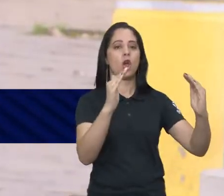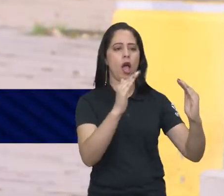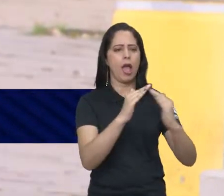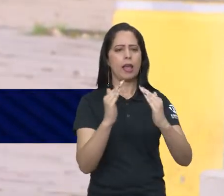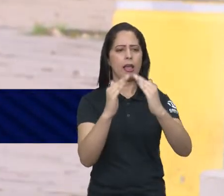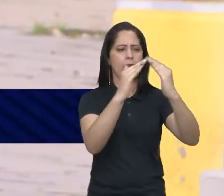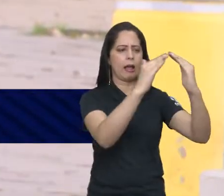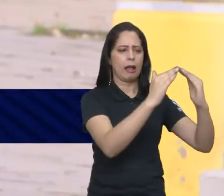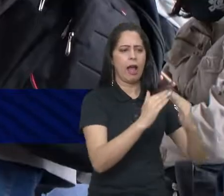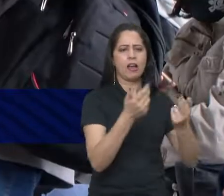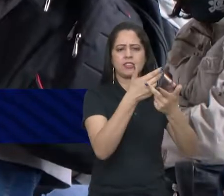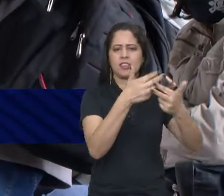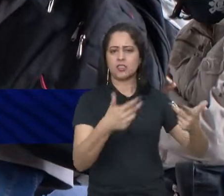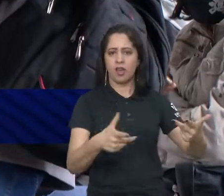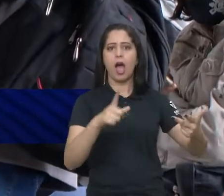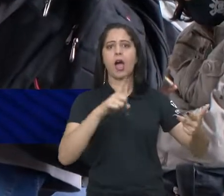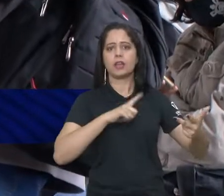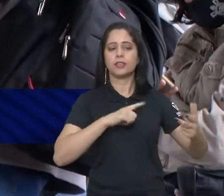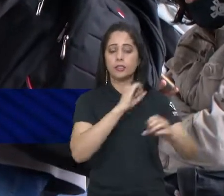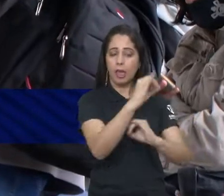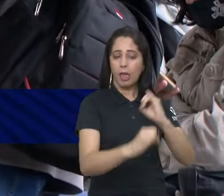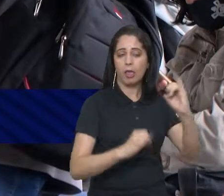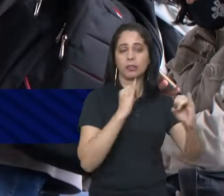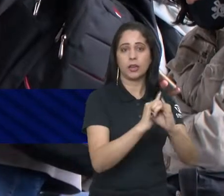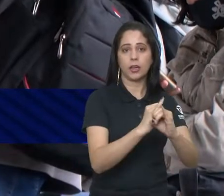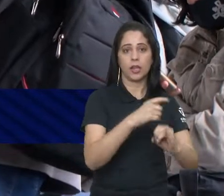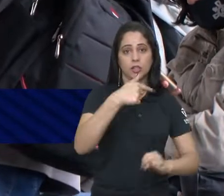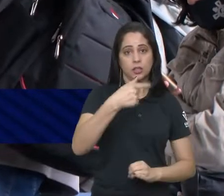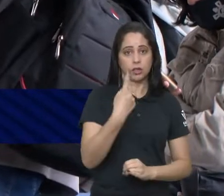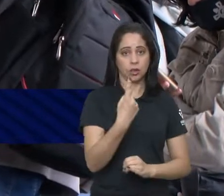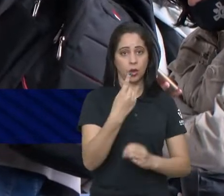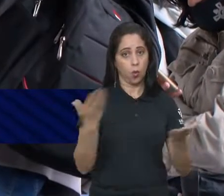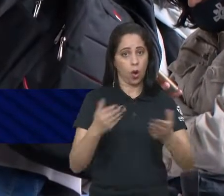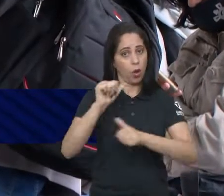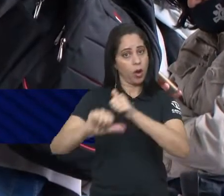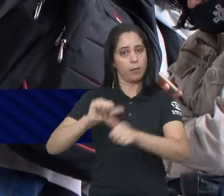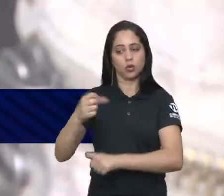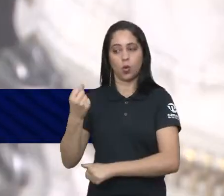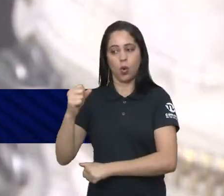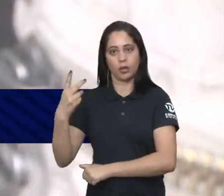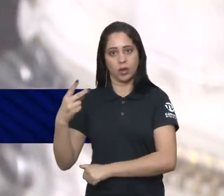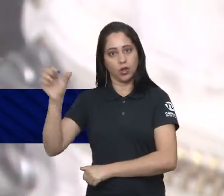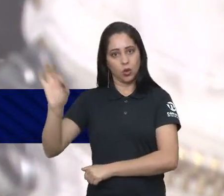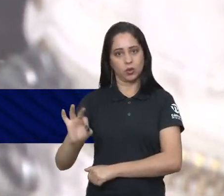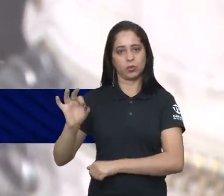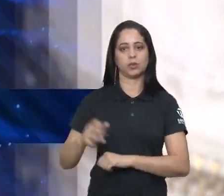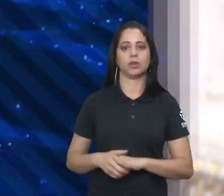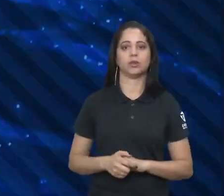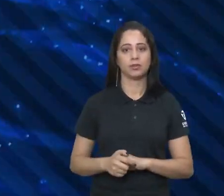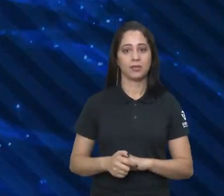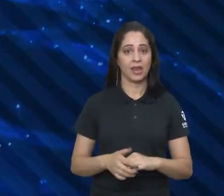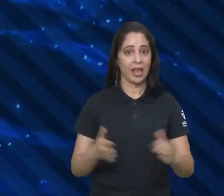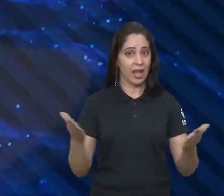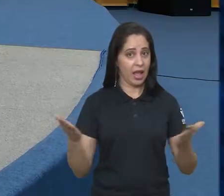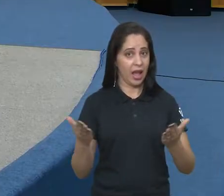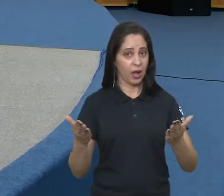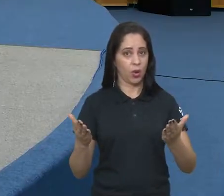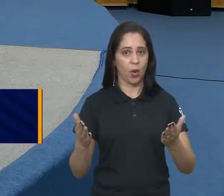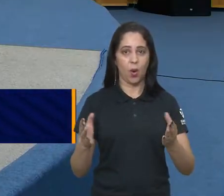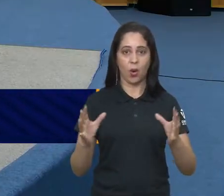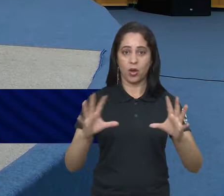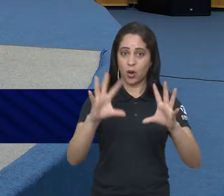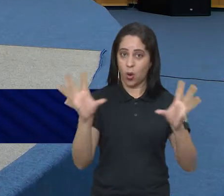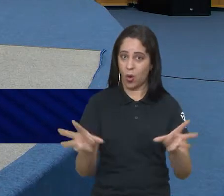Percentual de casas conectadas à rede mundial de computadores passa de 71% para 82%. Confira